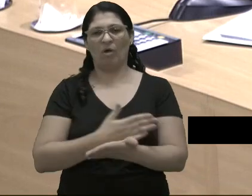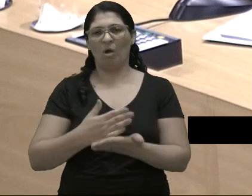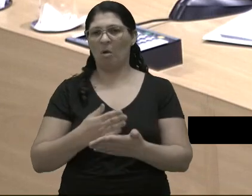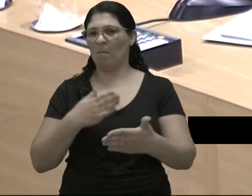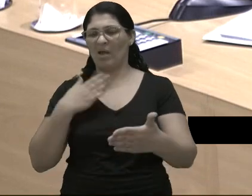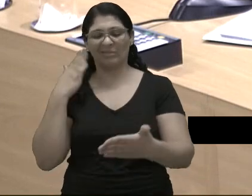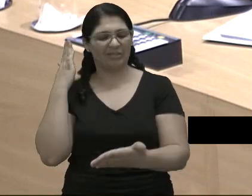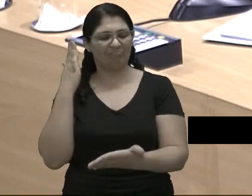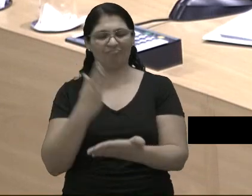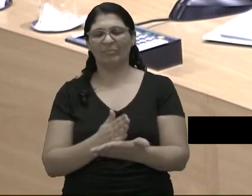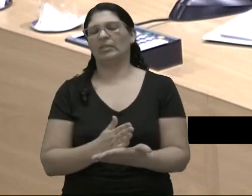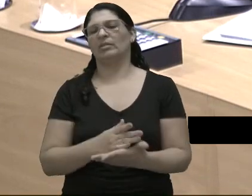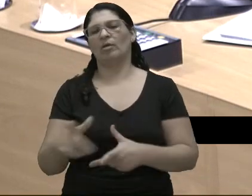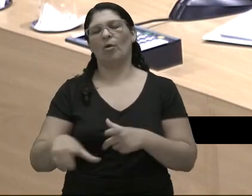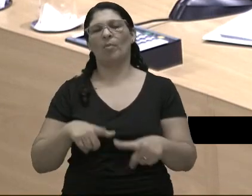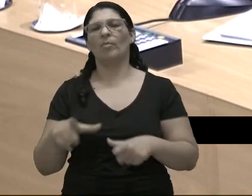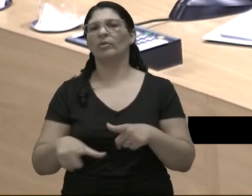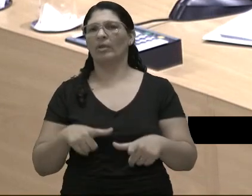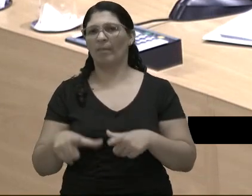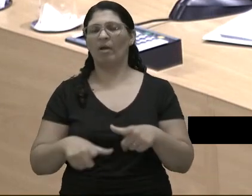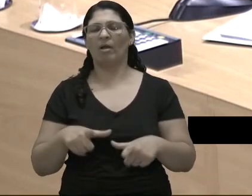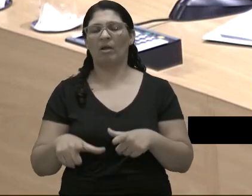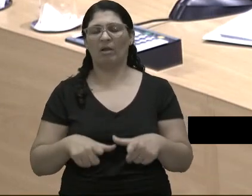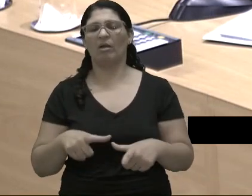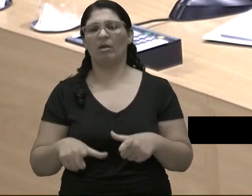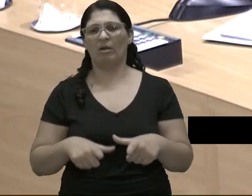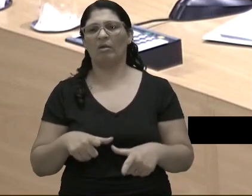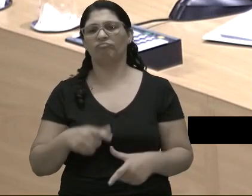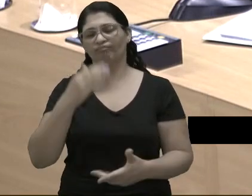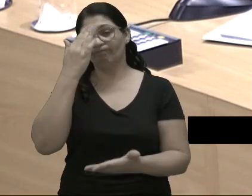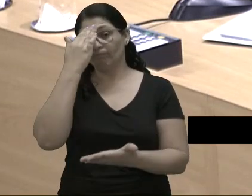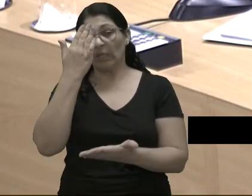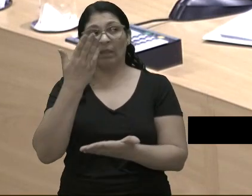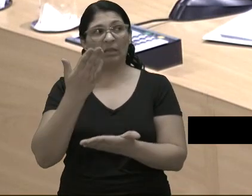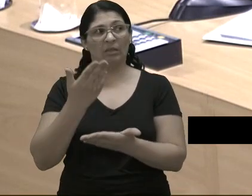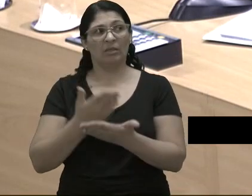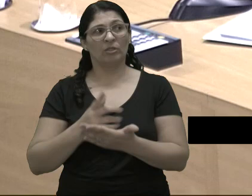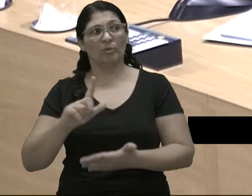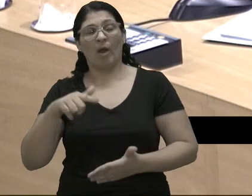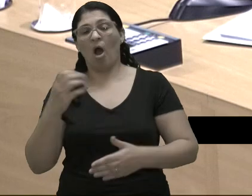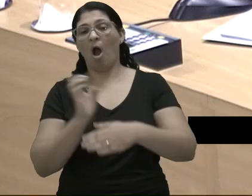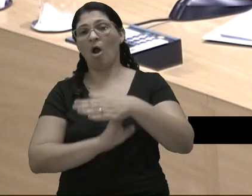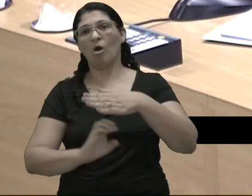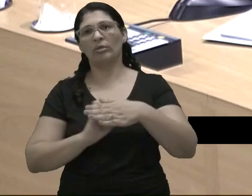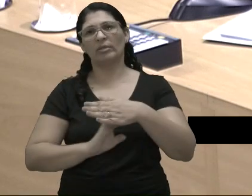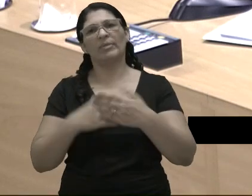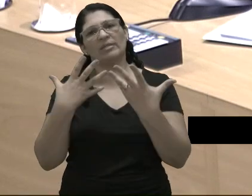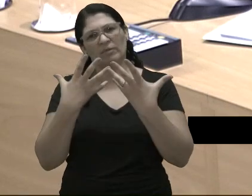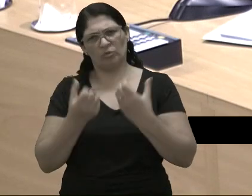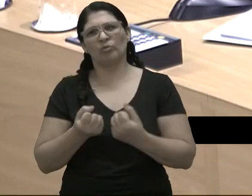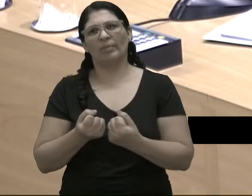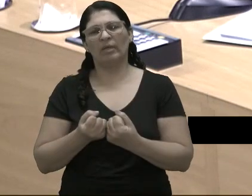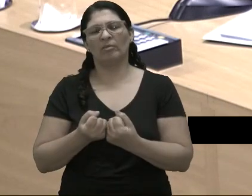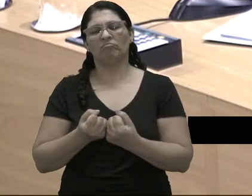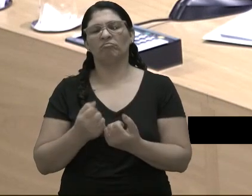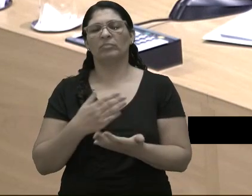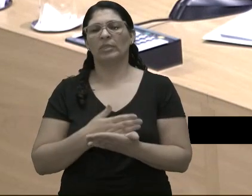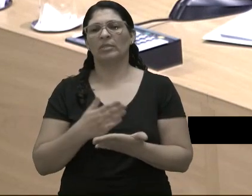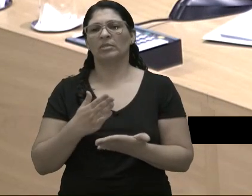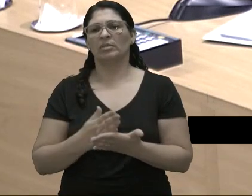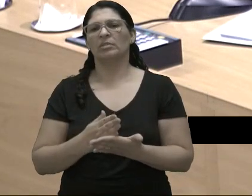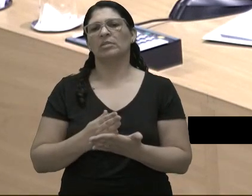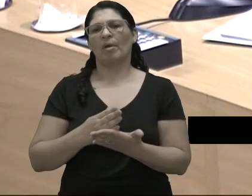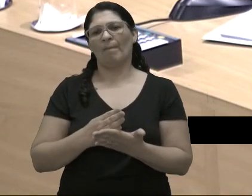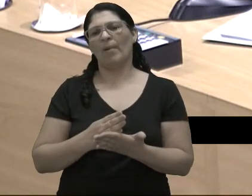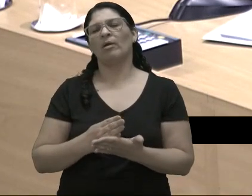o serviço para que, acreditamos nós, que outra empresa vai assumir, né? Essa parte de... Até onde a gente